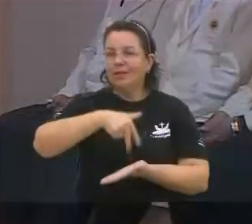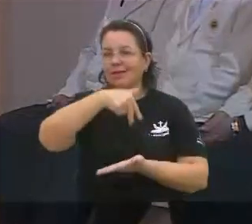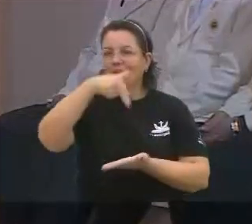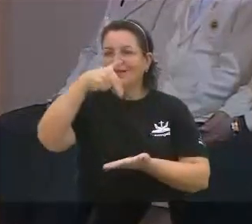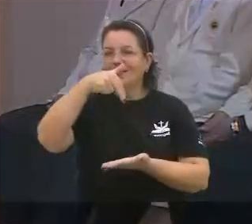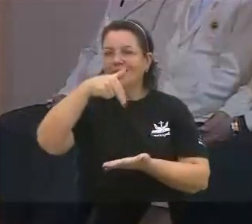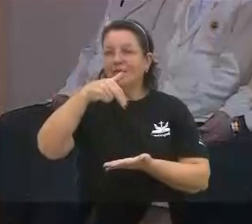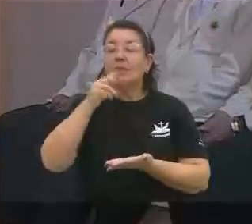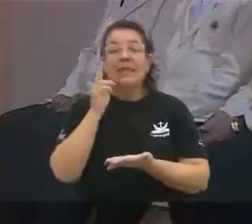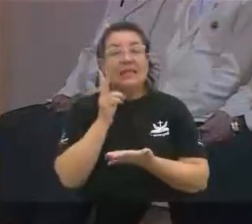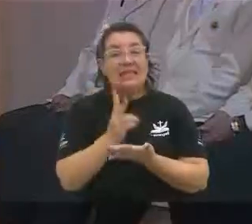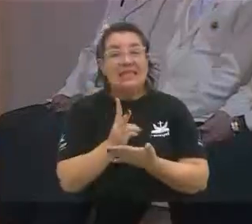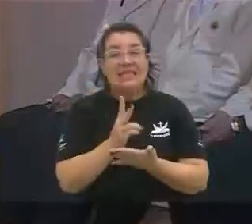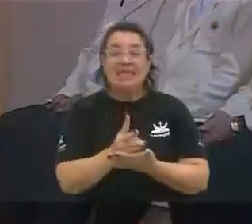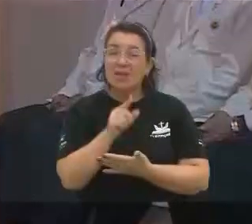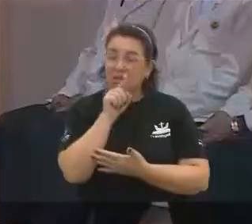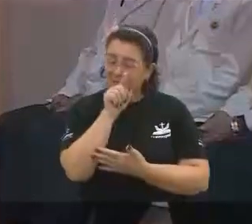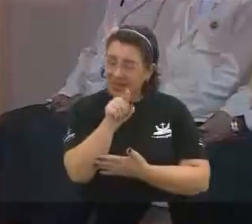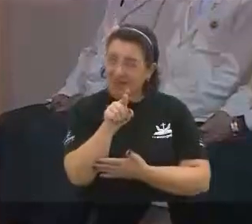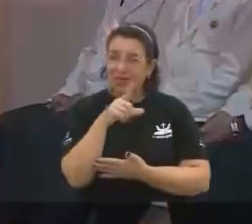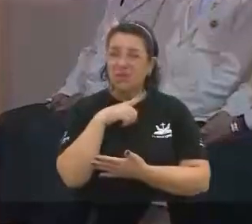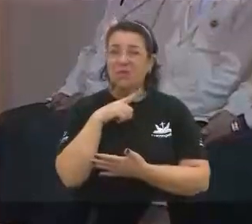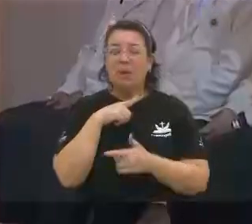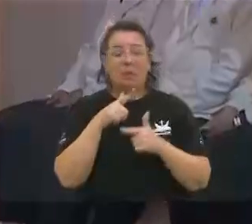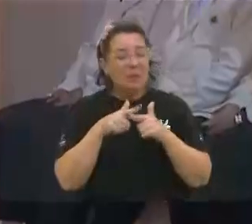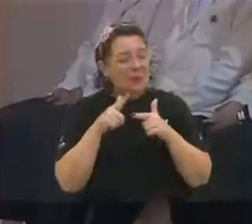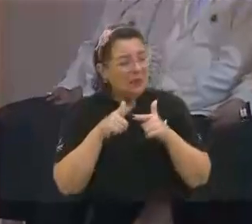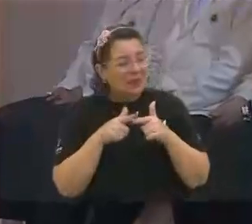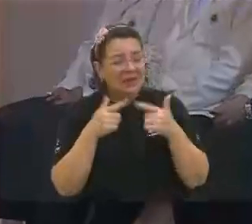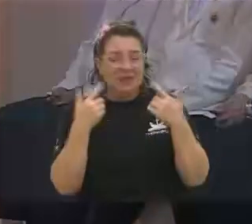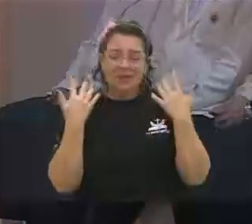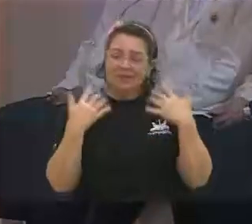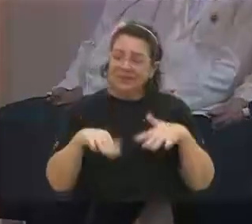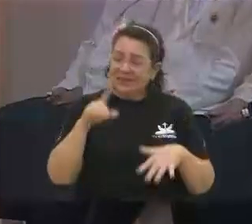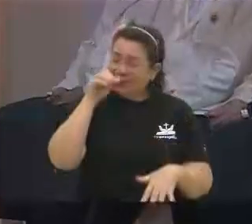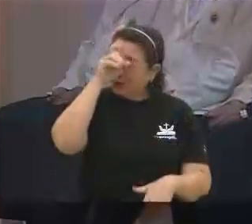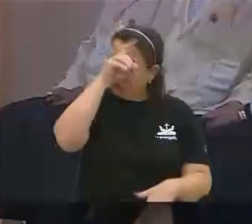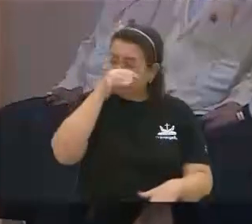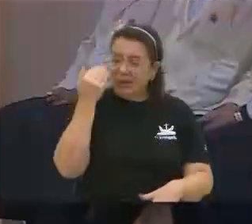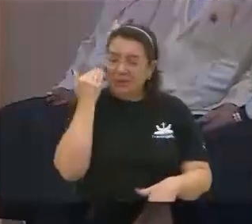sempre que você tiver crises que a gente tem